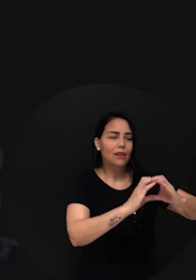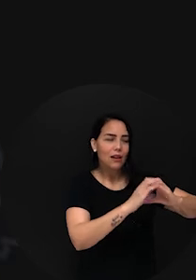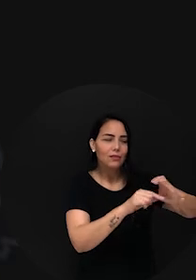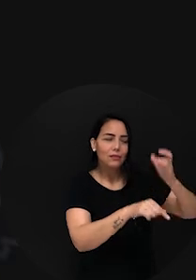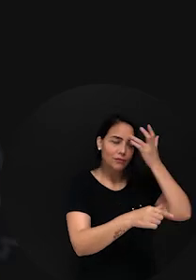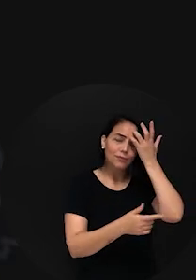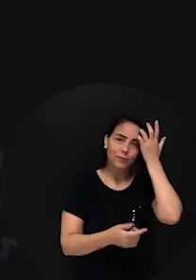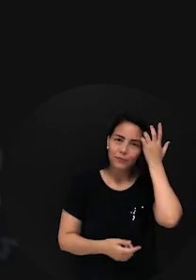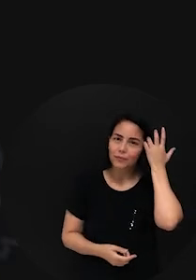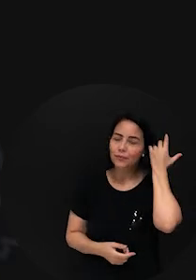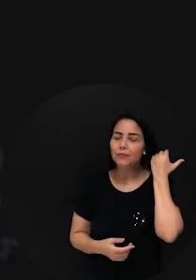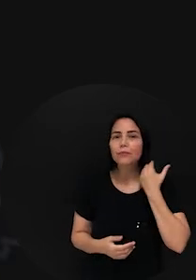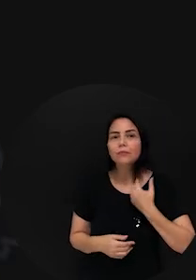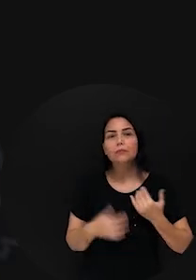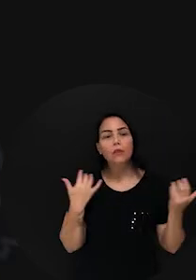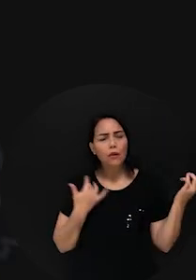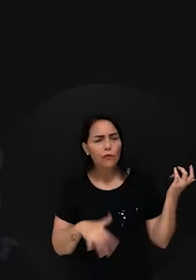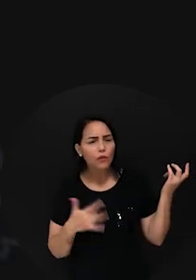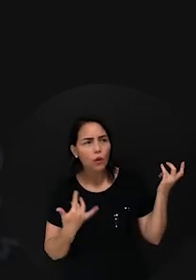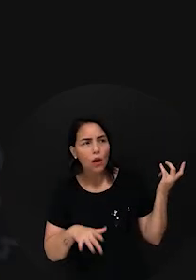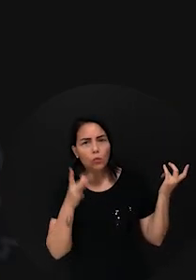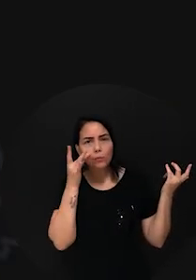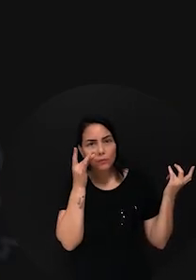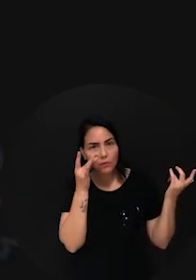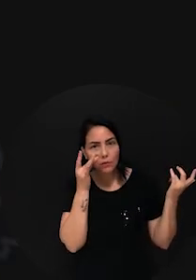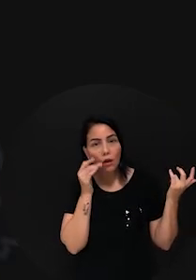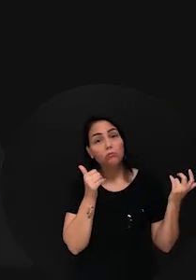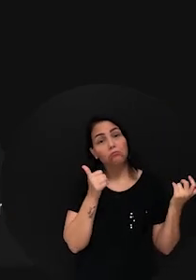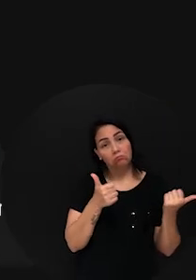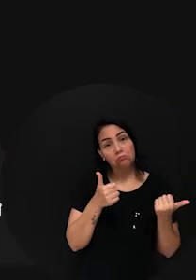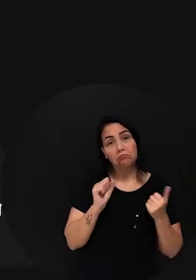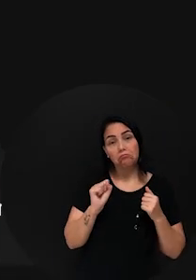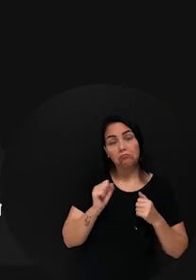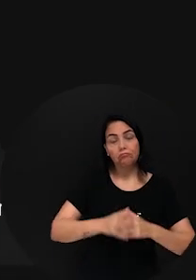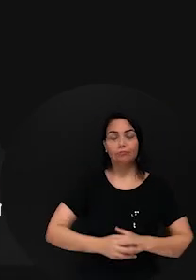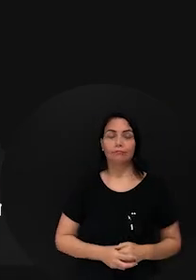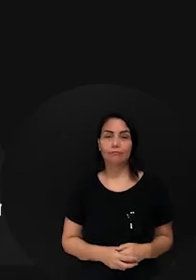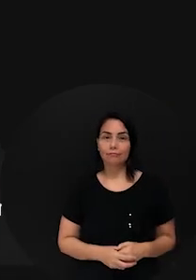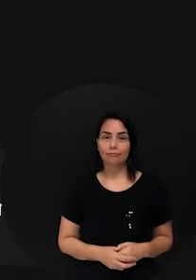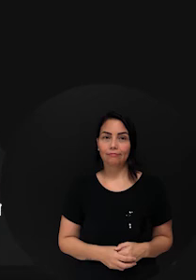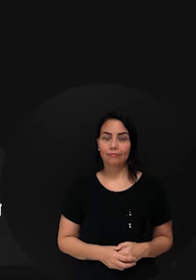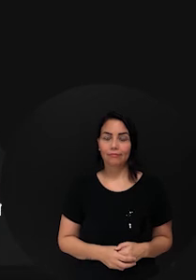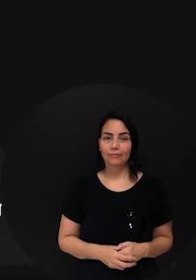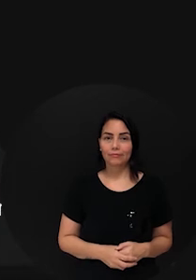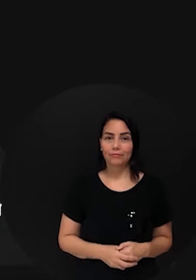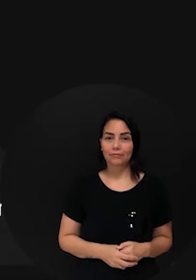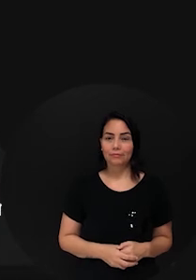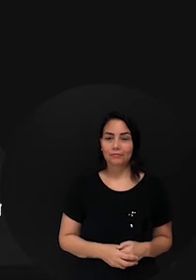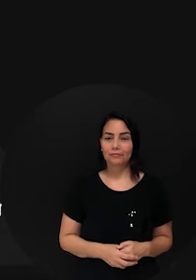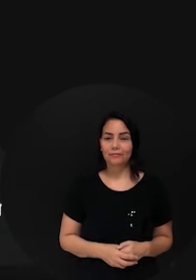Violão, está ó, sendo tá no presencial. Isso aí.